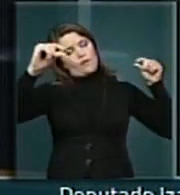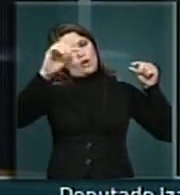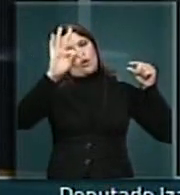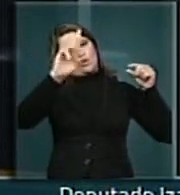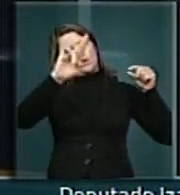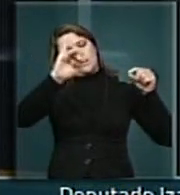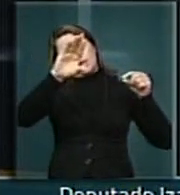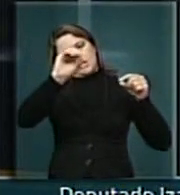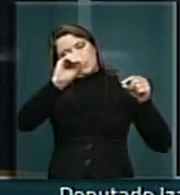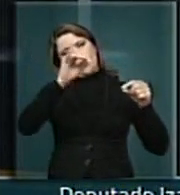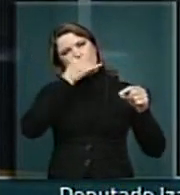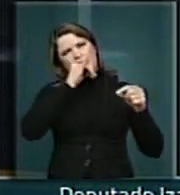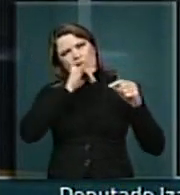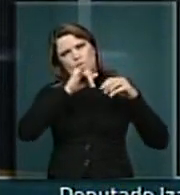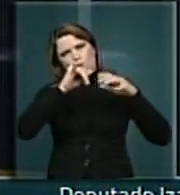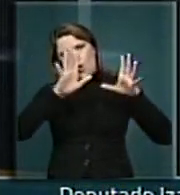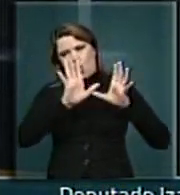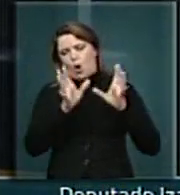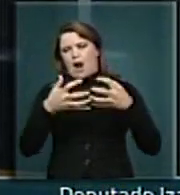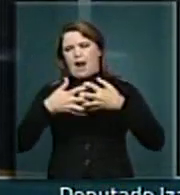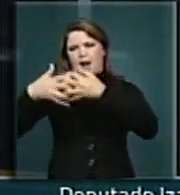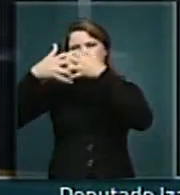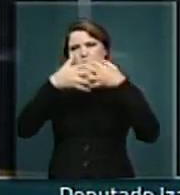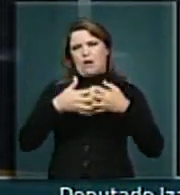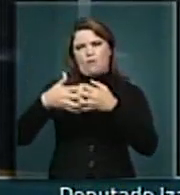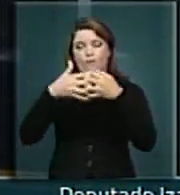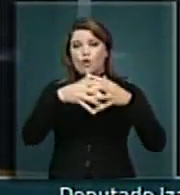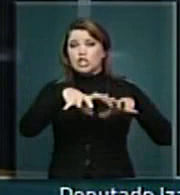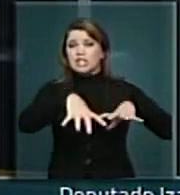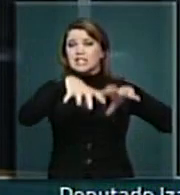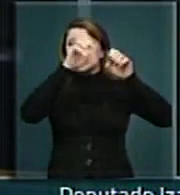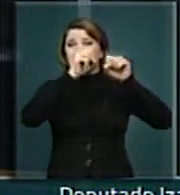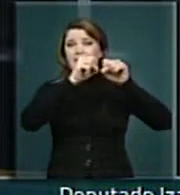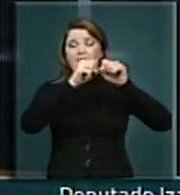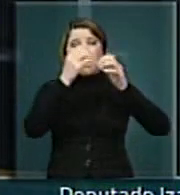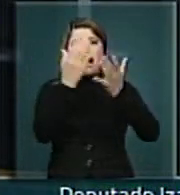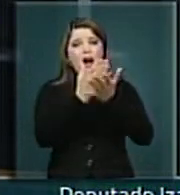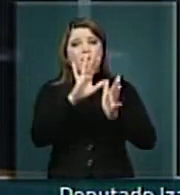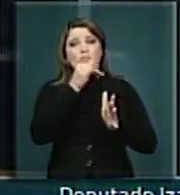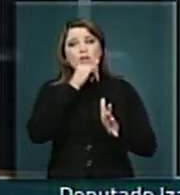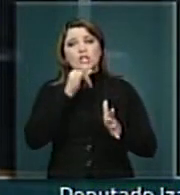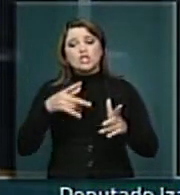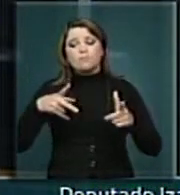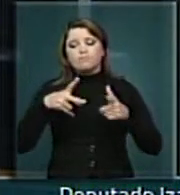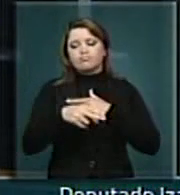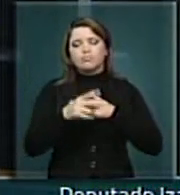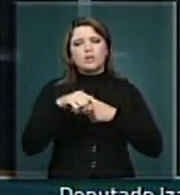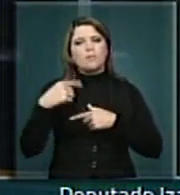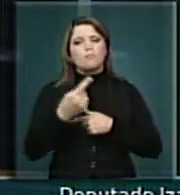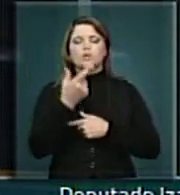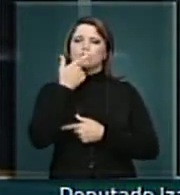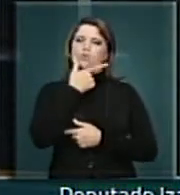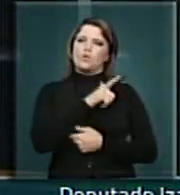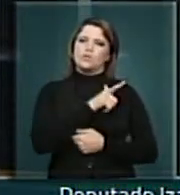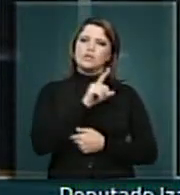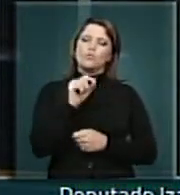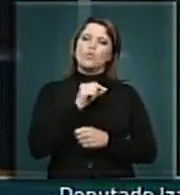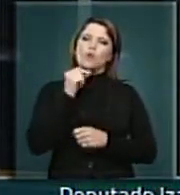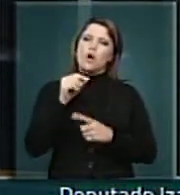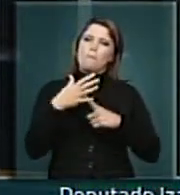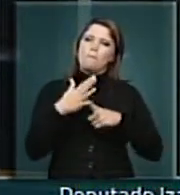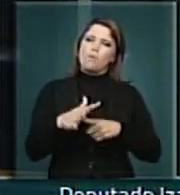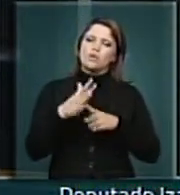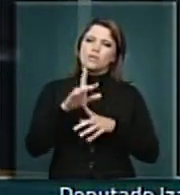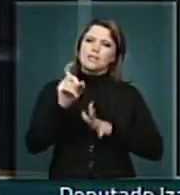do microfone foi desligado, tiraram a energia. Conseguimos depois que os motoristas